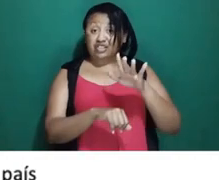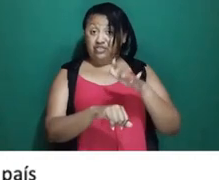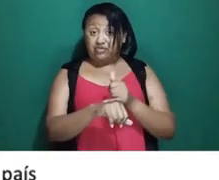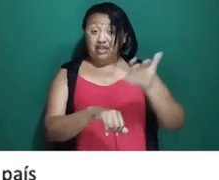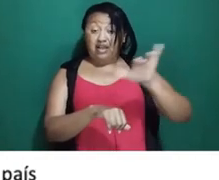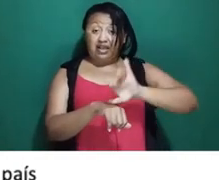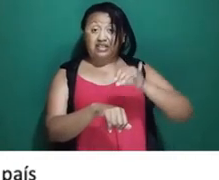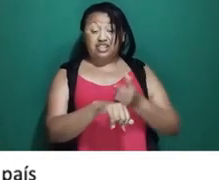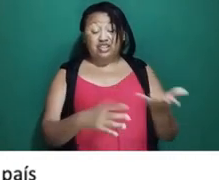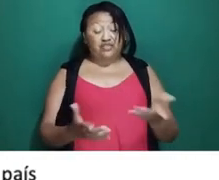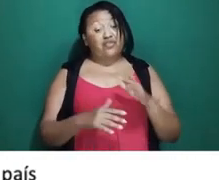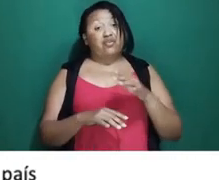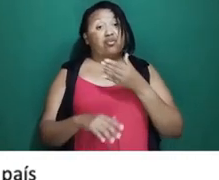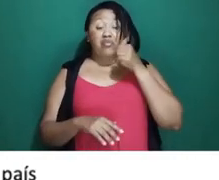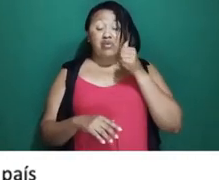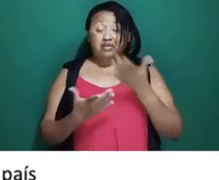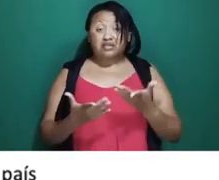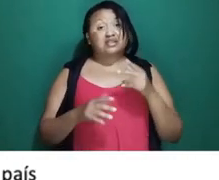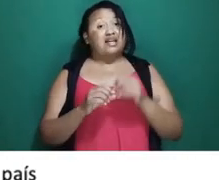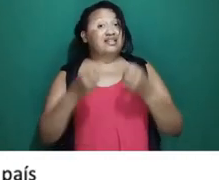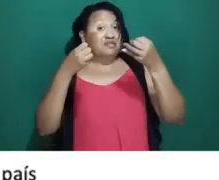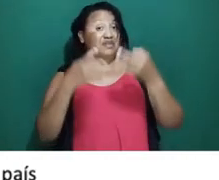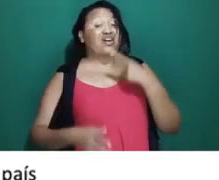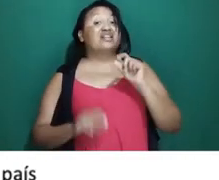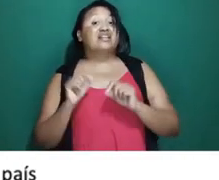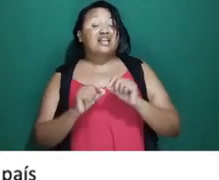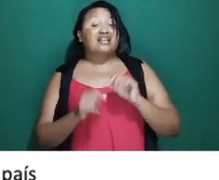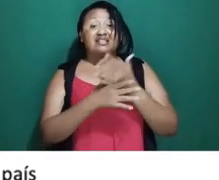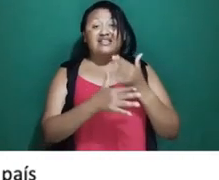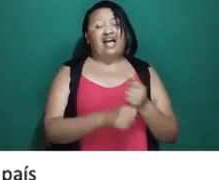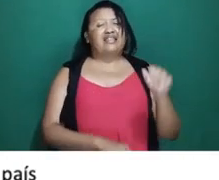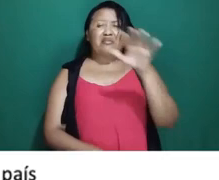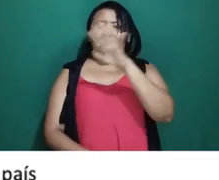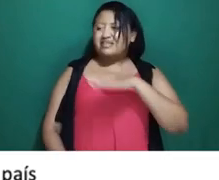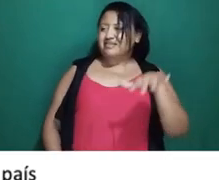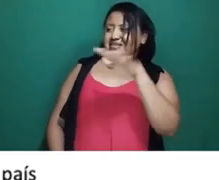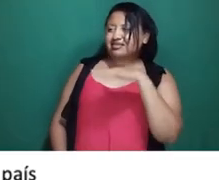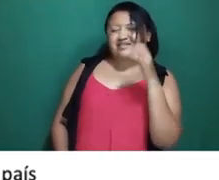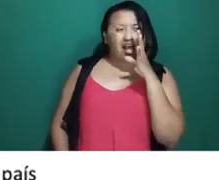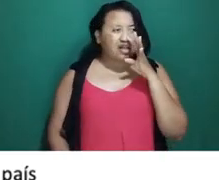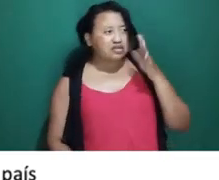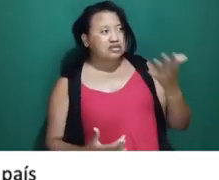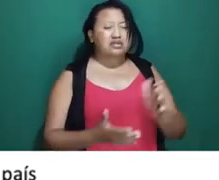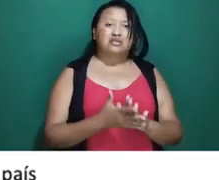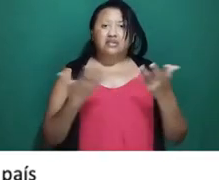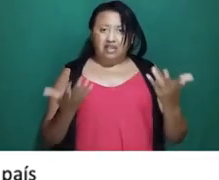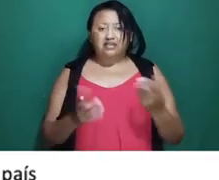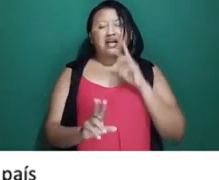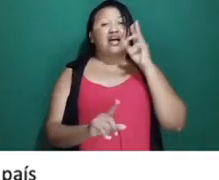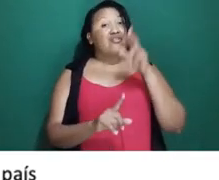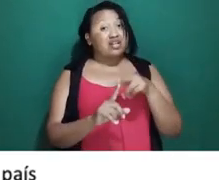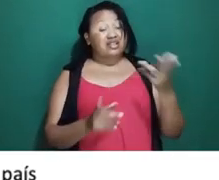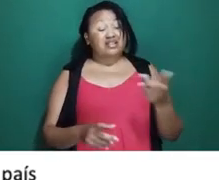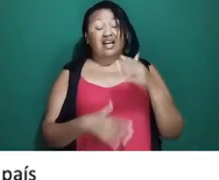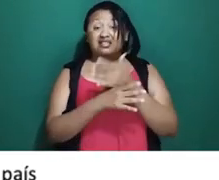está se referindo à cidade na cidade a paisagem enfim né se refere a cidade